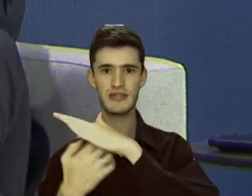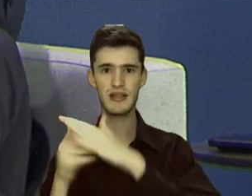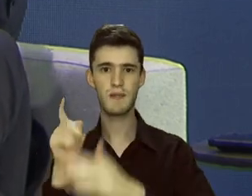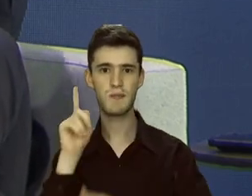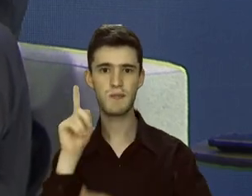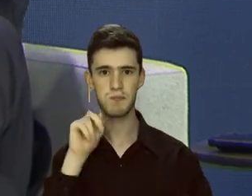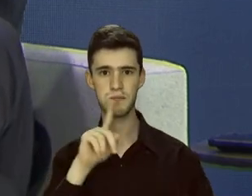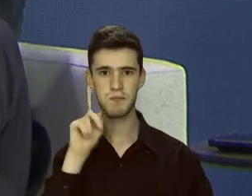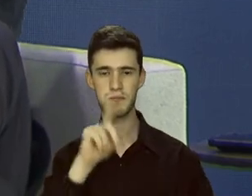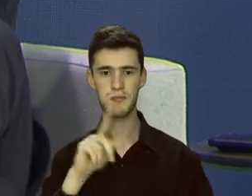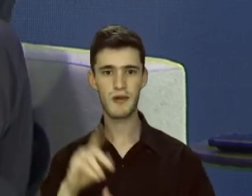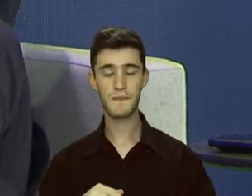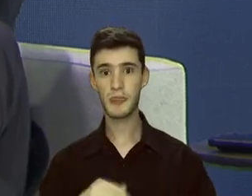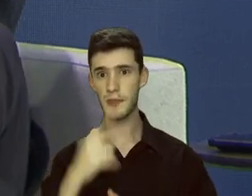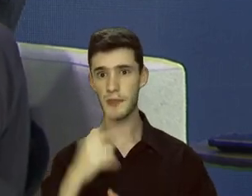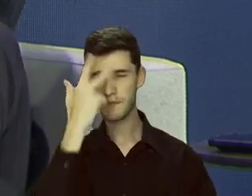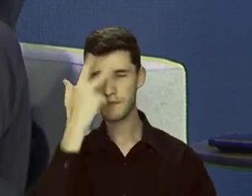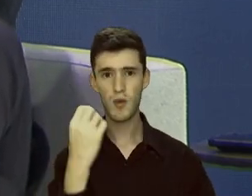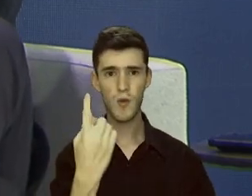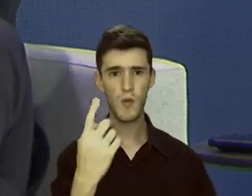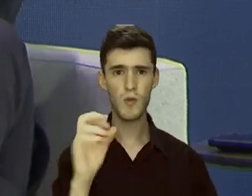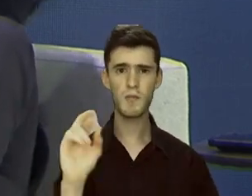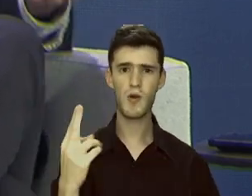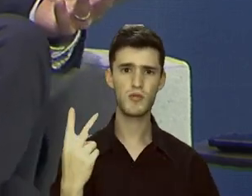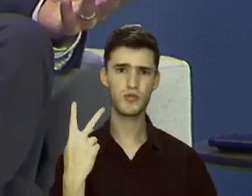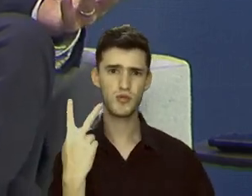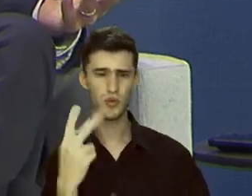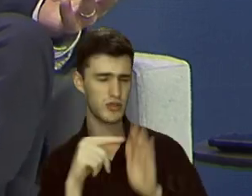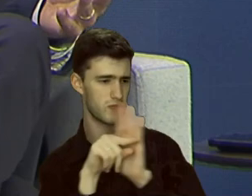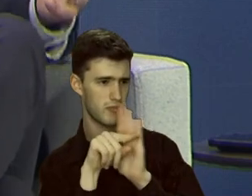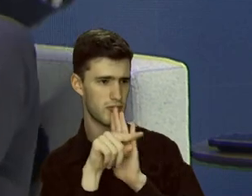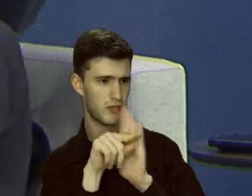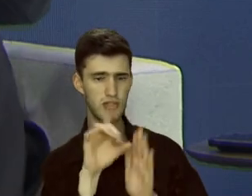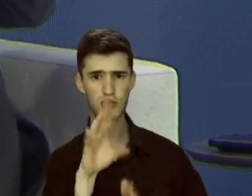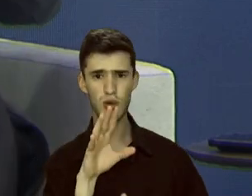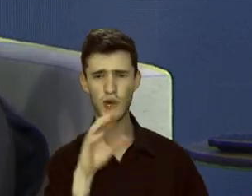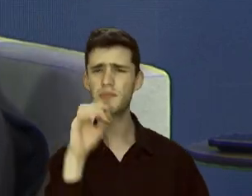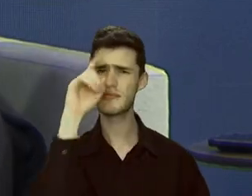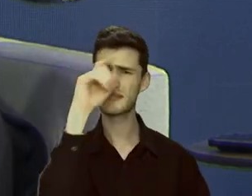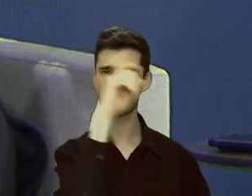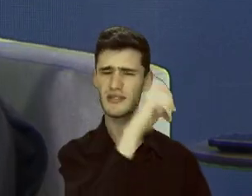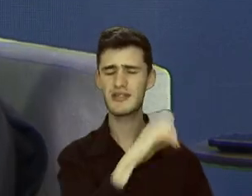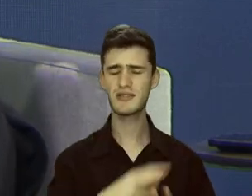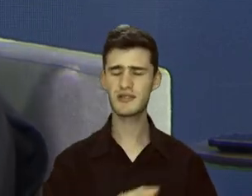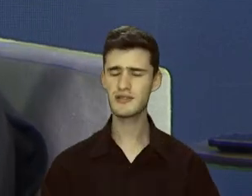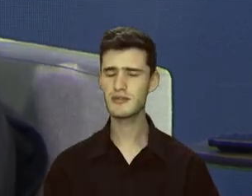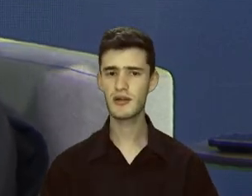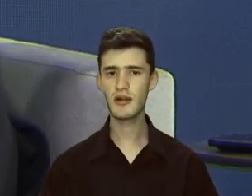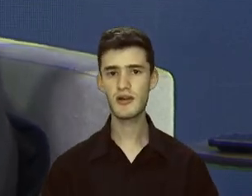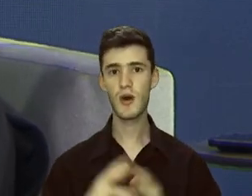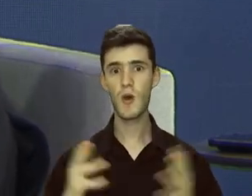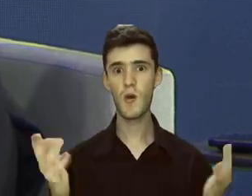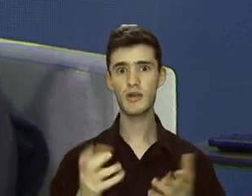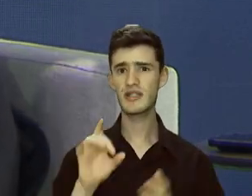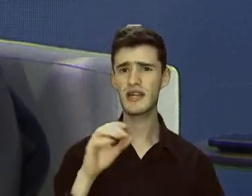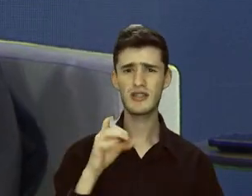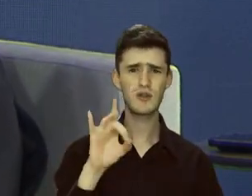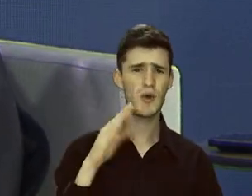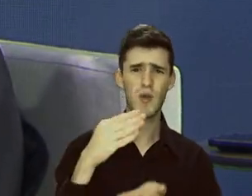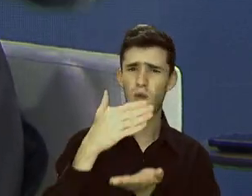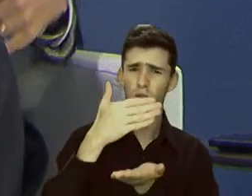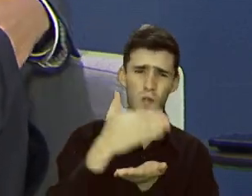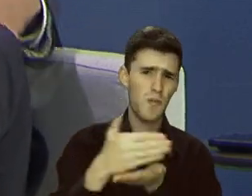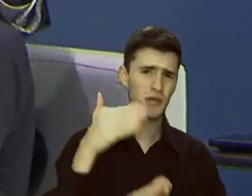centralizada difícil de medir e a gente ainda tá numa etapa muito consultiva né das pessoas irem a Campo verem e medirem e tudo mais